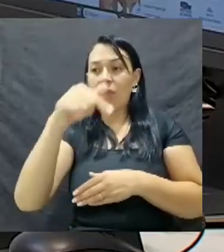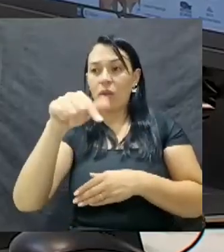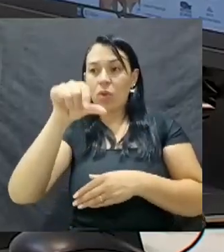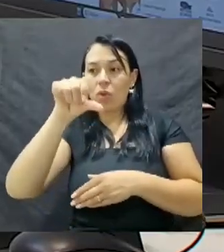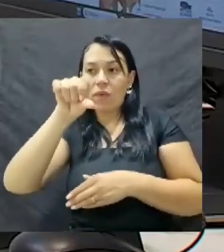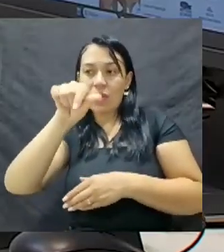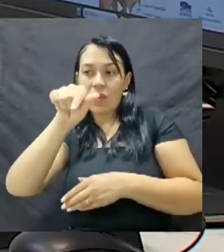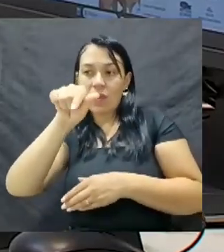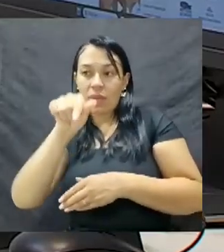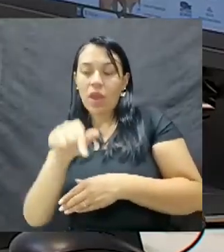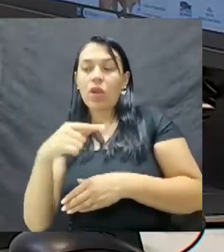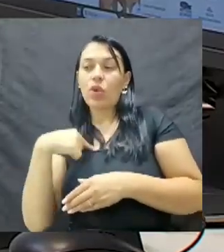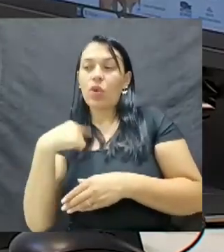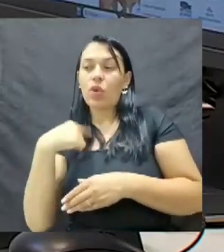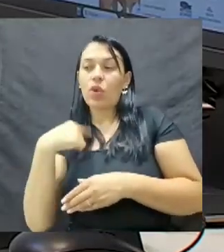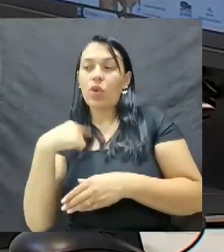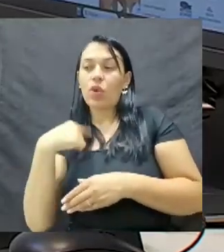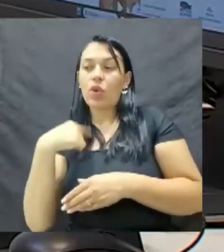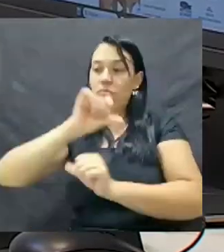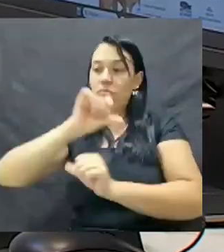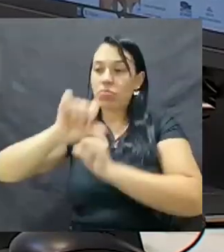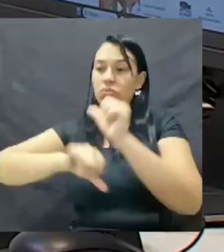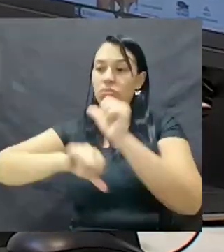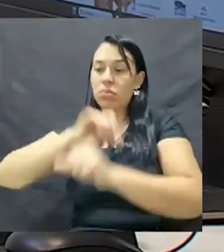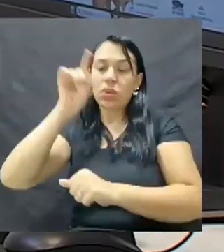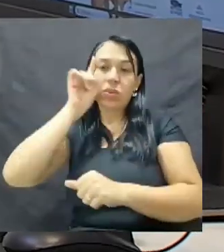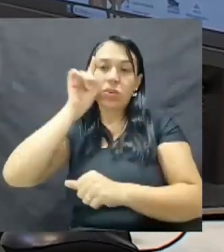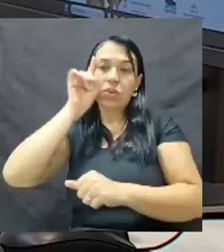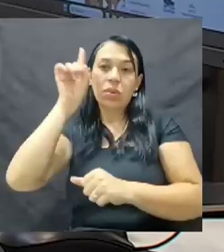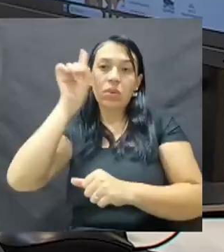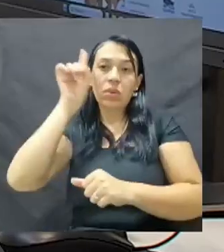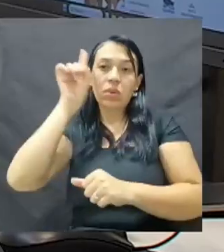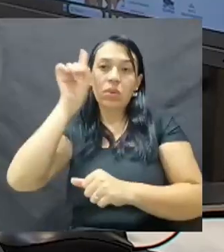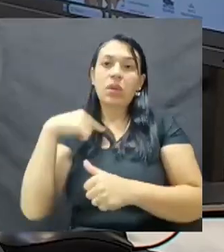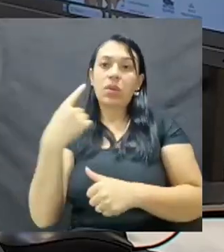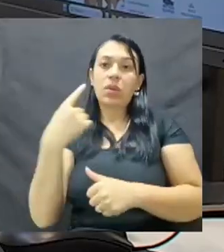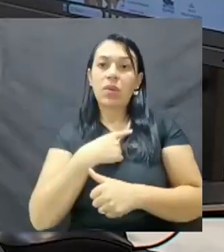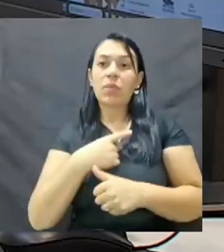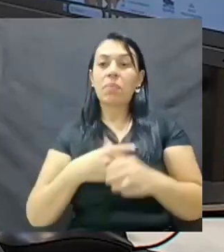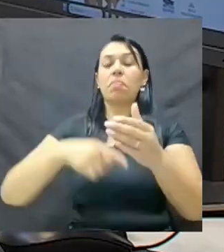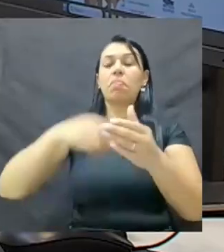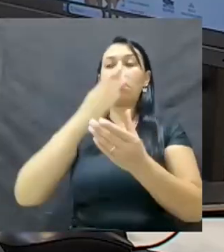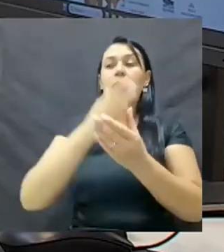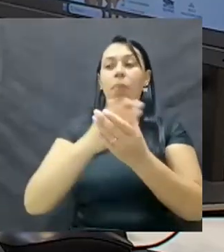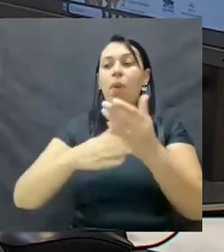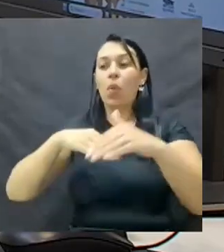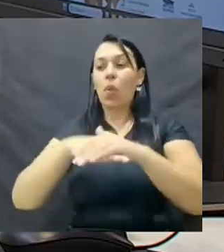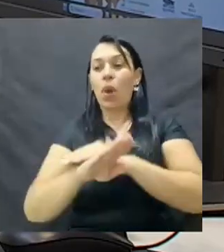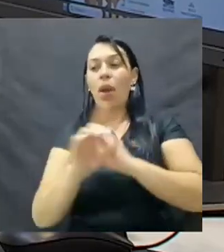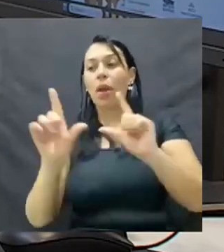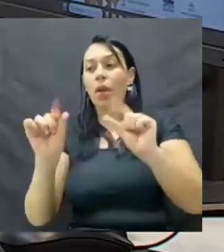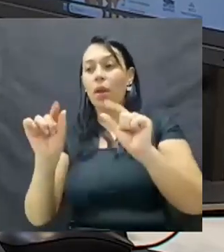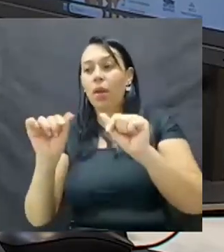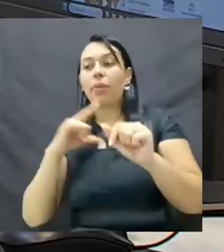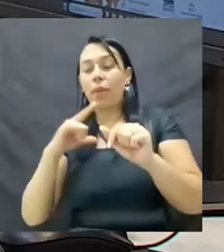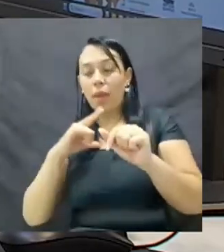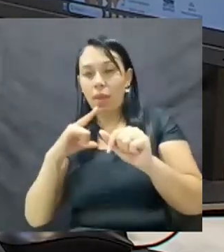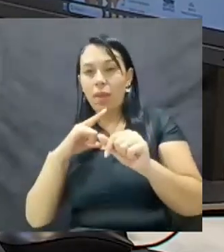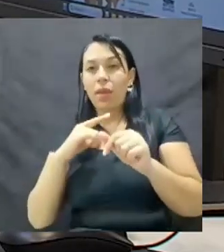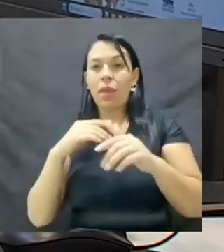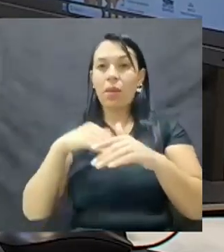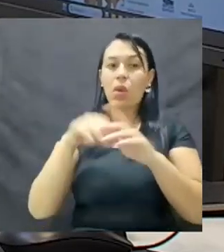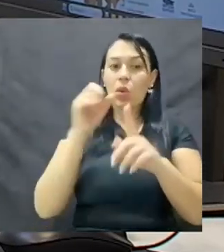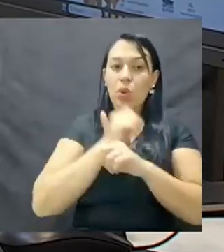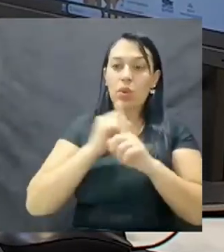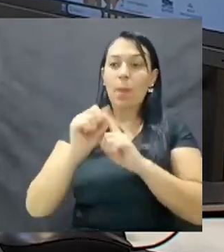data. E de lá para cá essa documentação está bem guardada, a gente disponibiliza para a sociedade poder acompanhar.